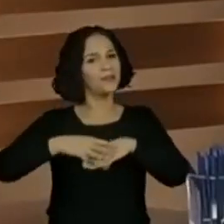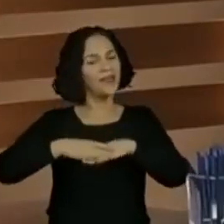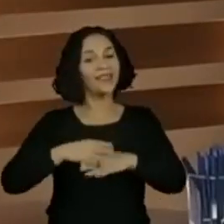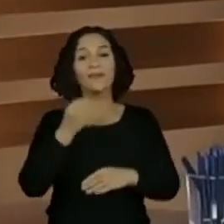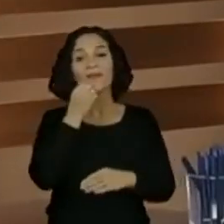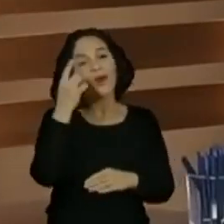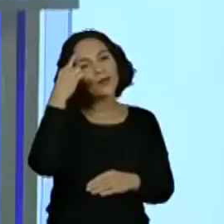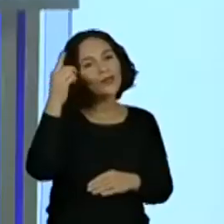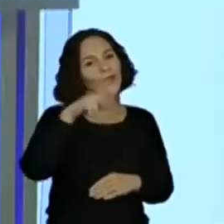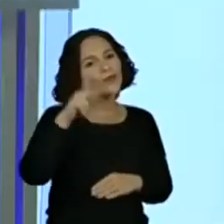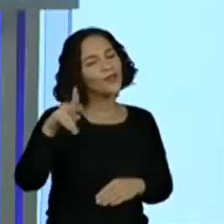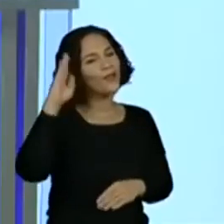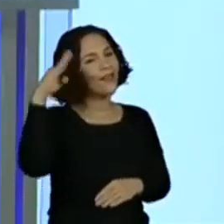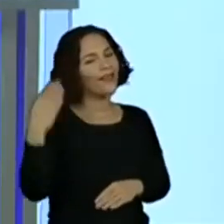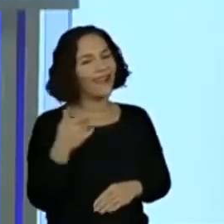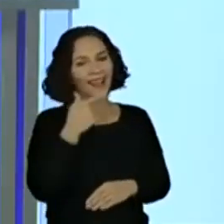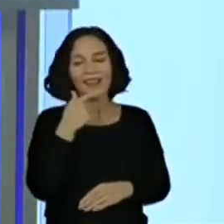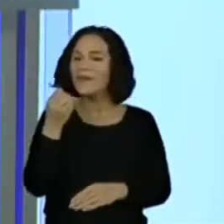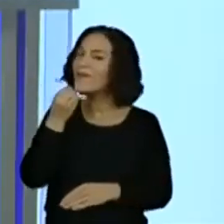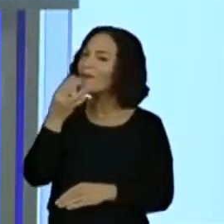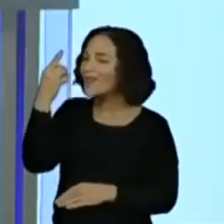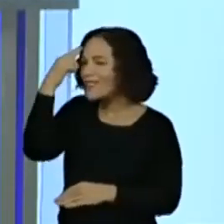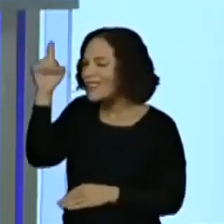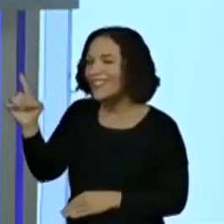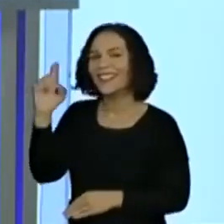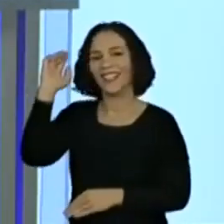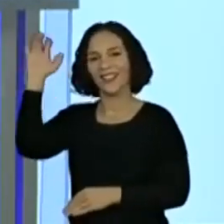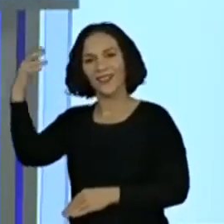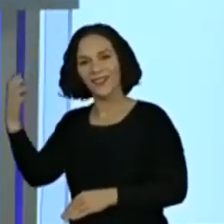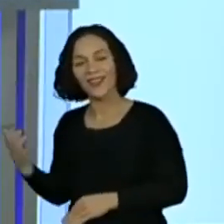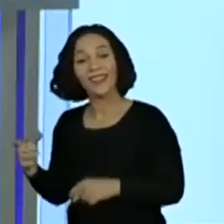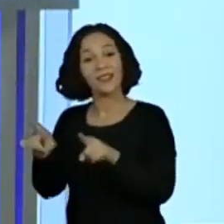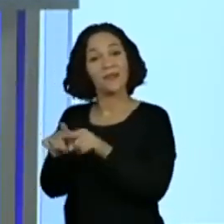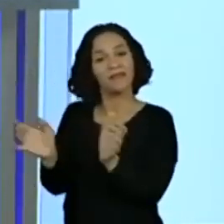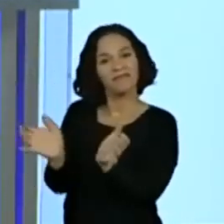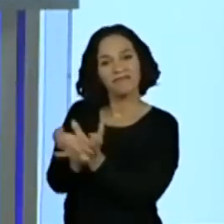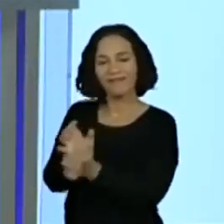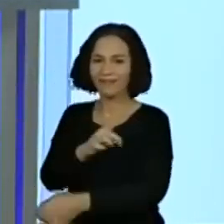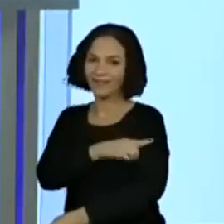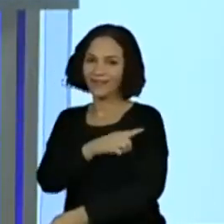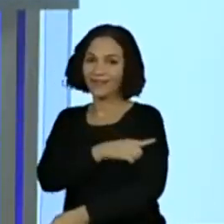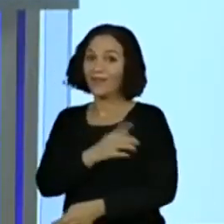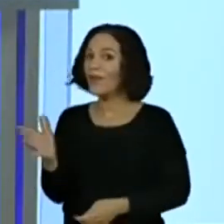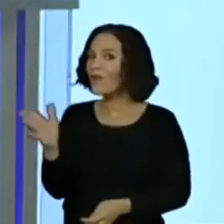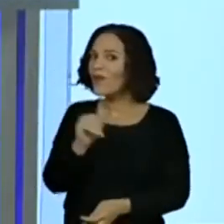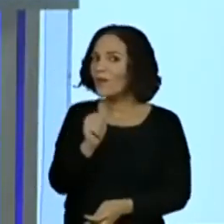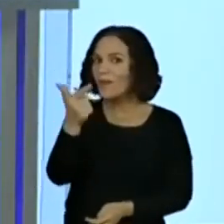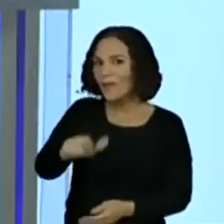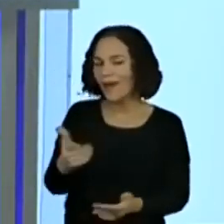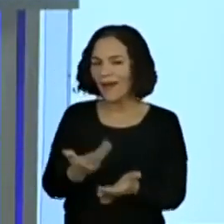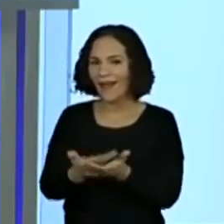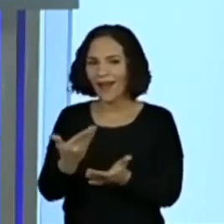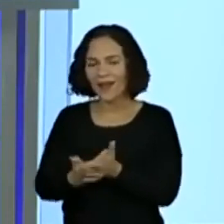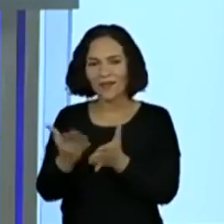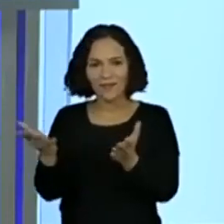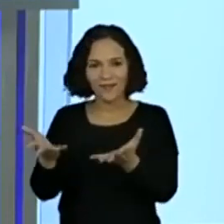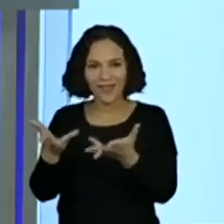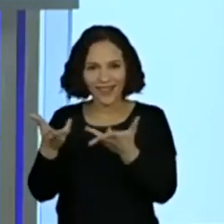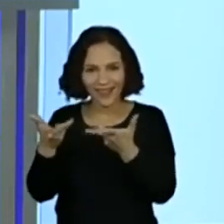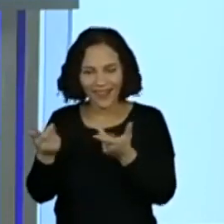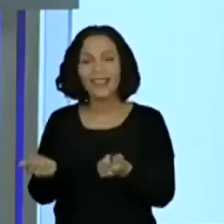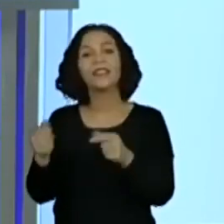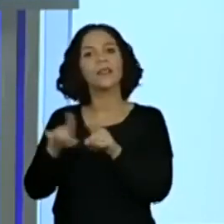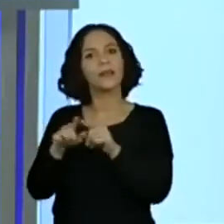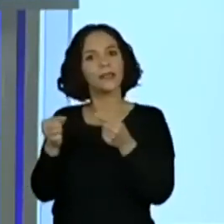Bom dia, professora Kelly. Bom dia, professora Viviane. Bom dia, turma do primeiro ano. Vamos aí para mais uma aula maravilhosa